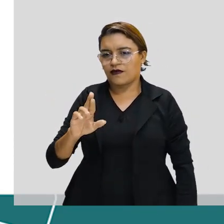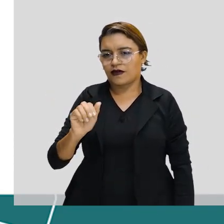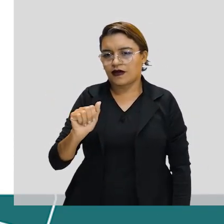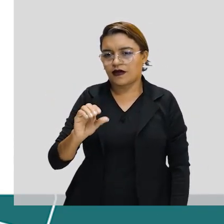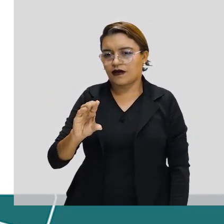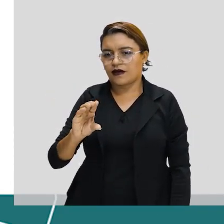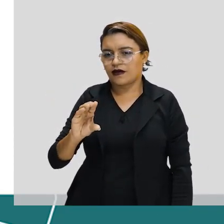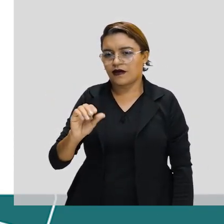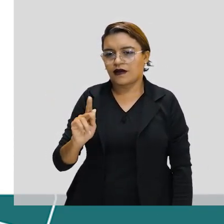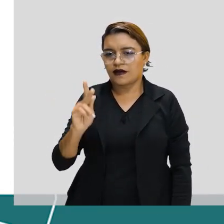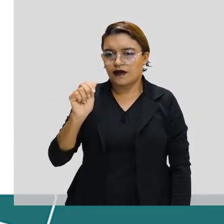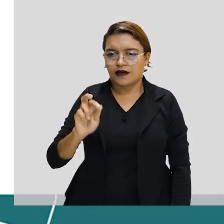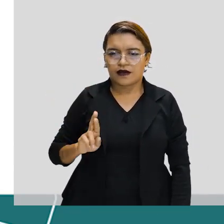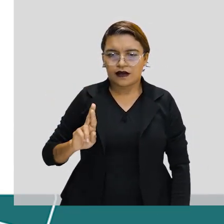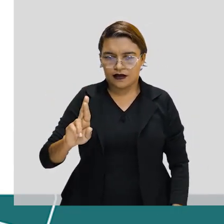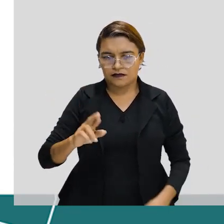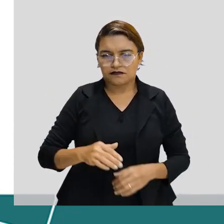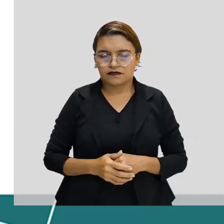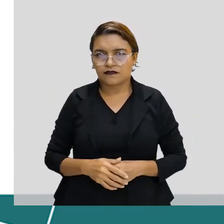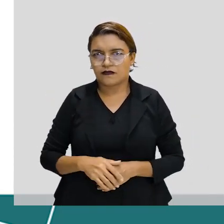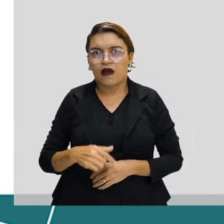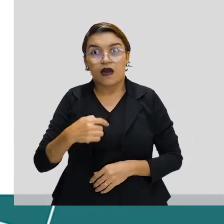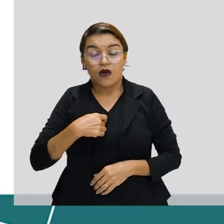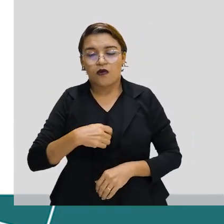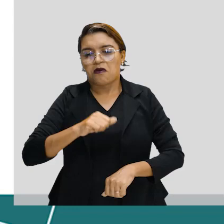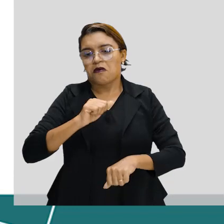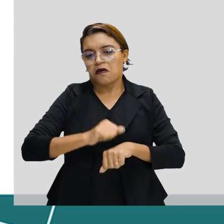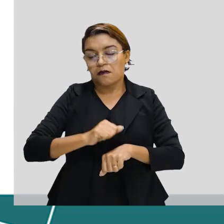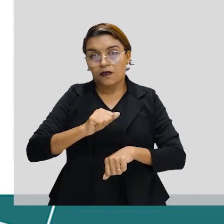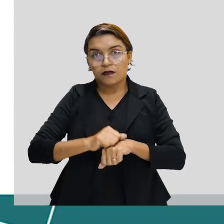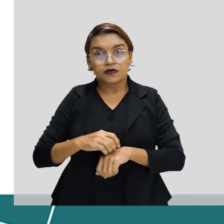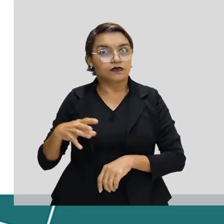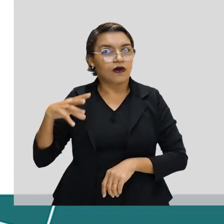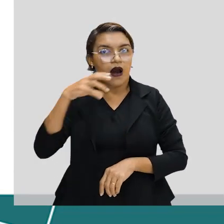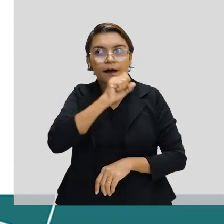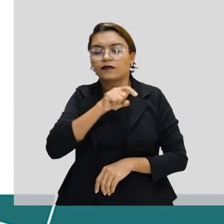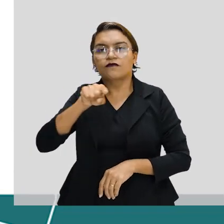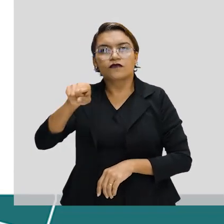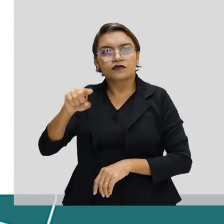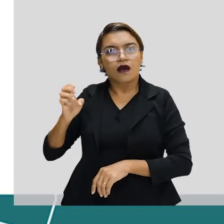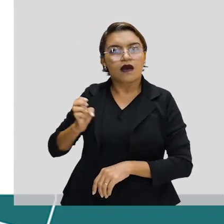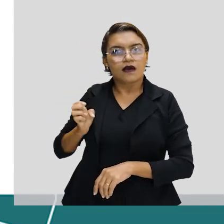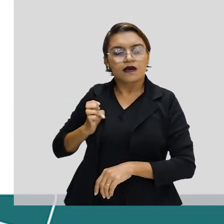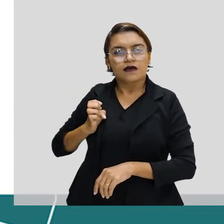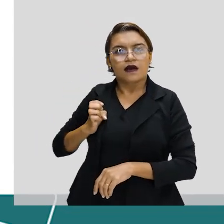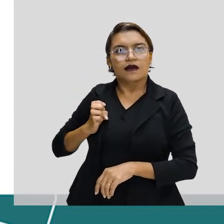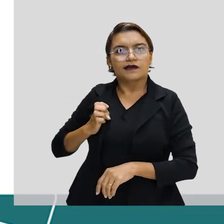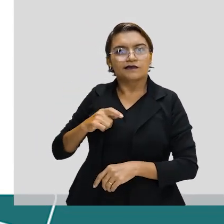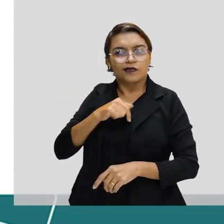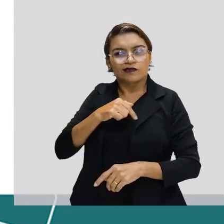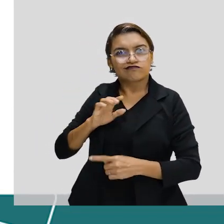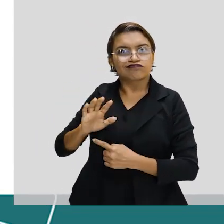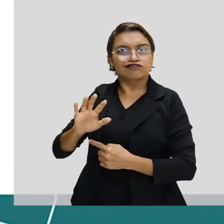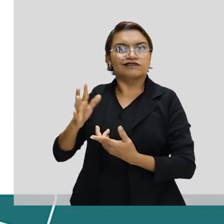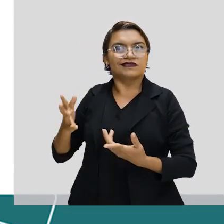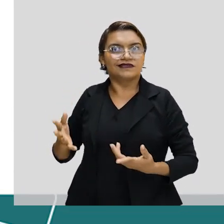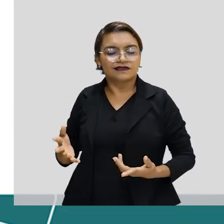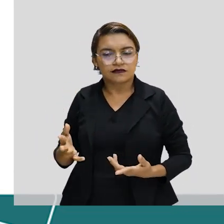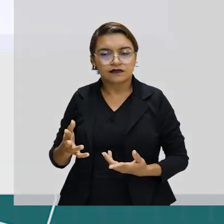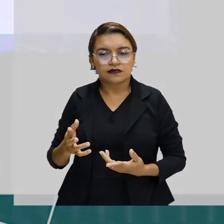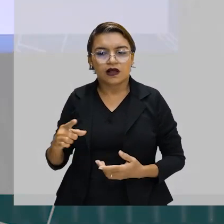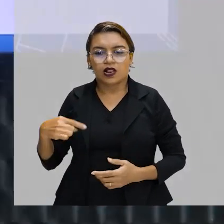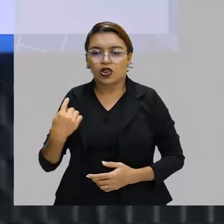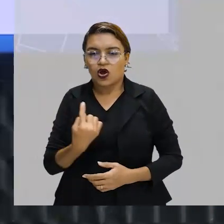Eu empobreço de repente, tu enriqueces por minha causa. Ele azula para o sertão. Nós entramos